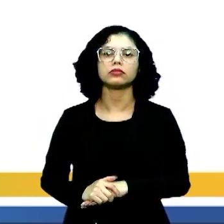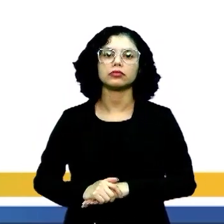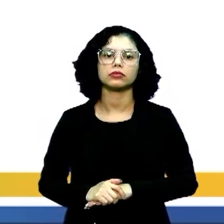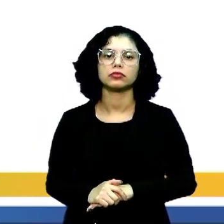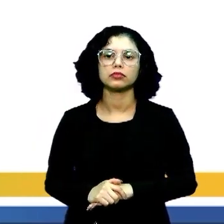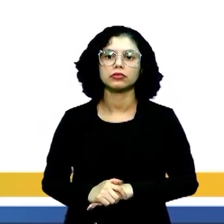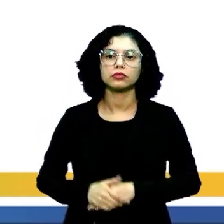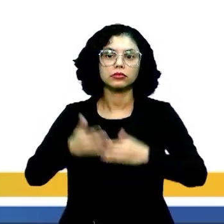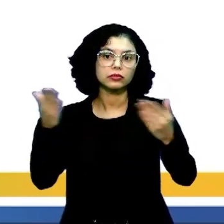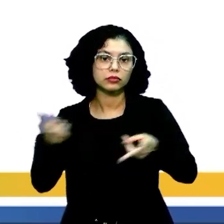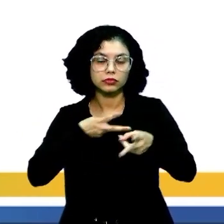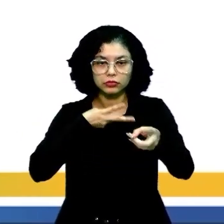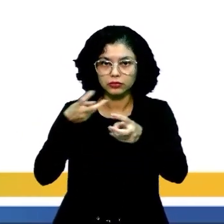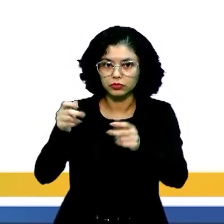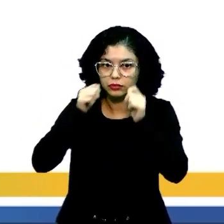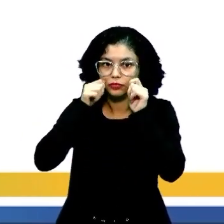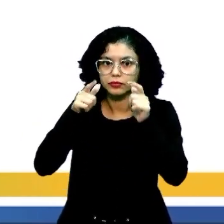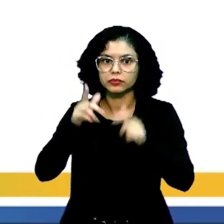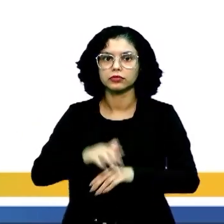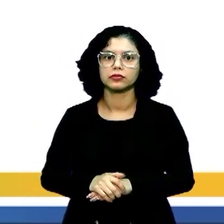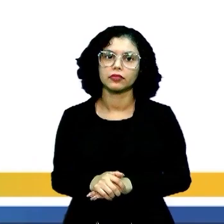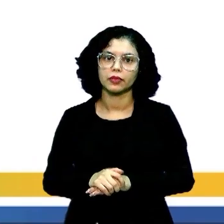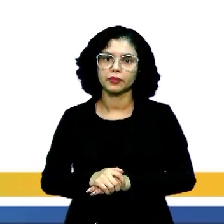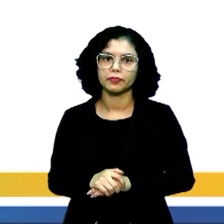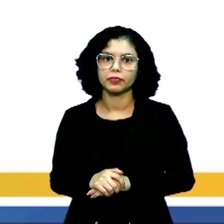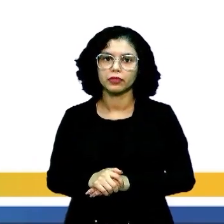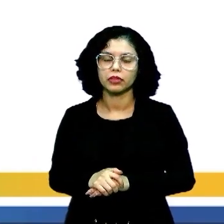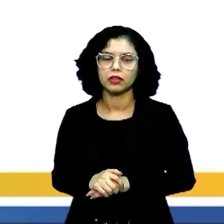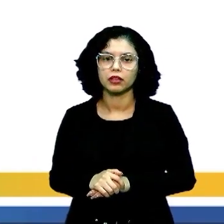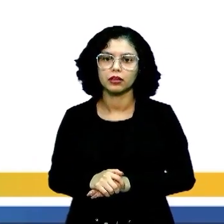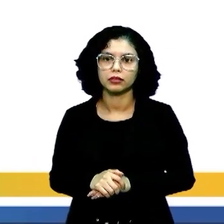indígenas. Então prestem bem atenção.